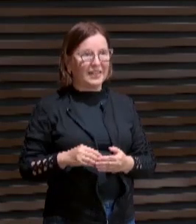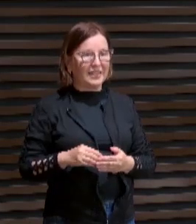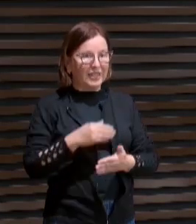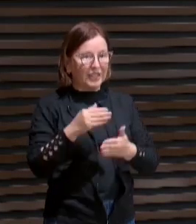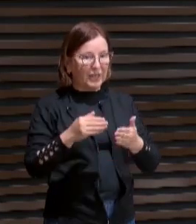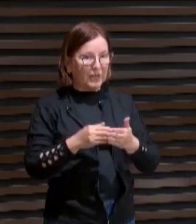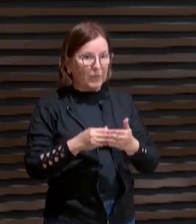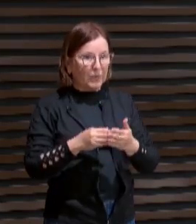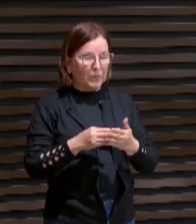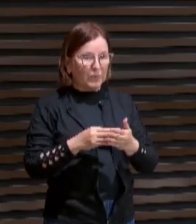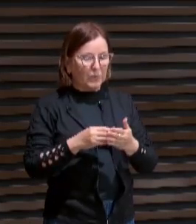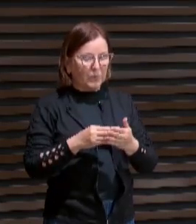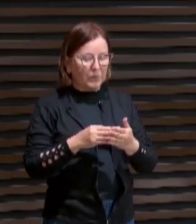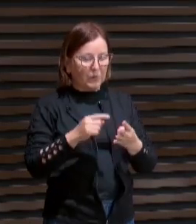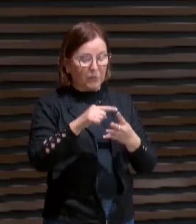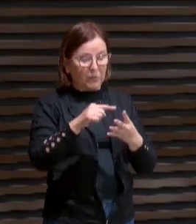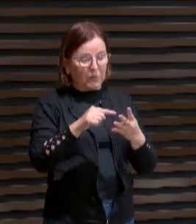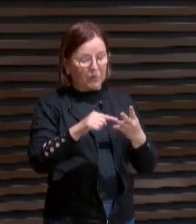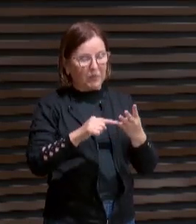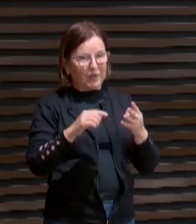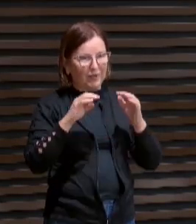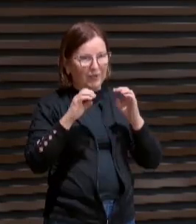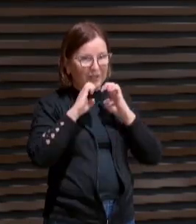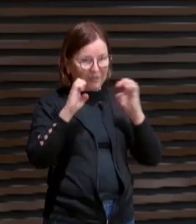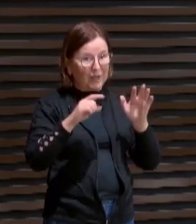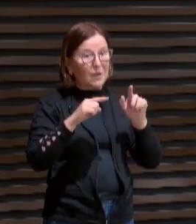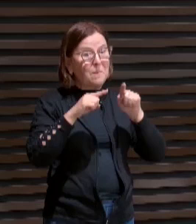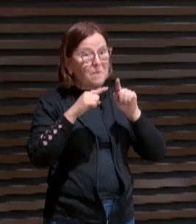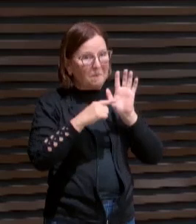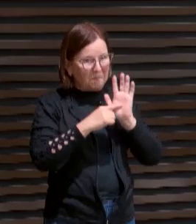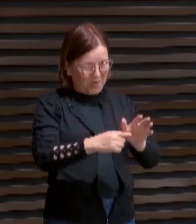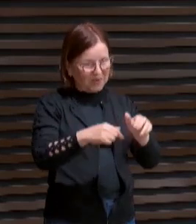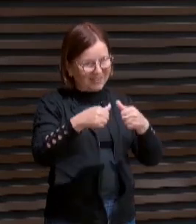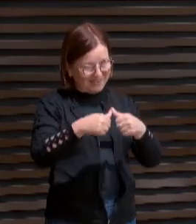costume. Mateus, Marcos, Lucas e João.